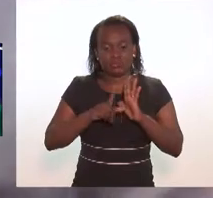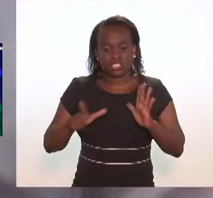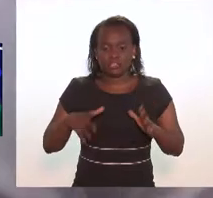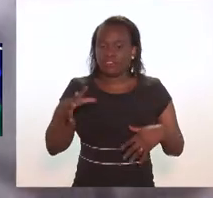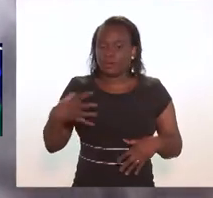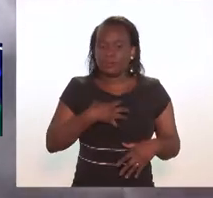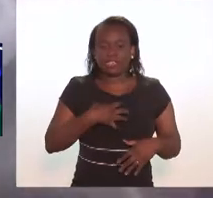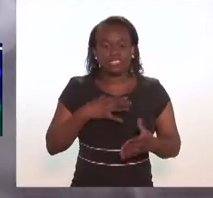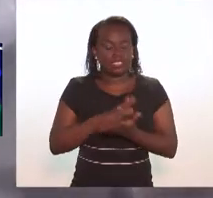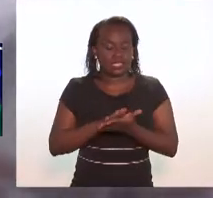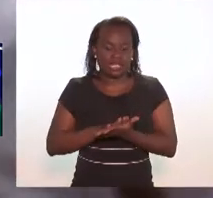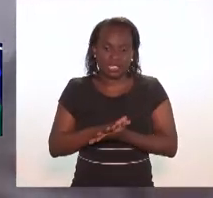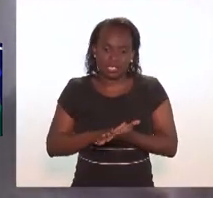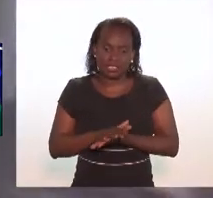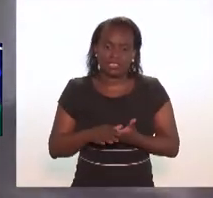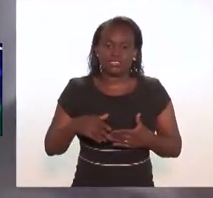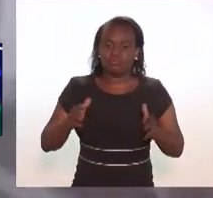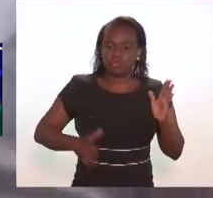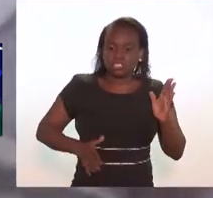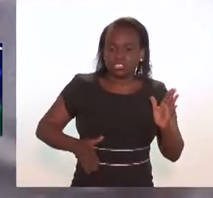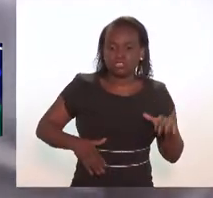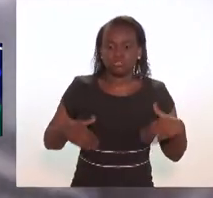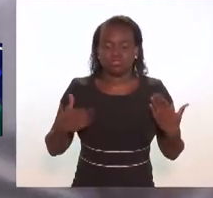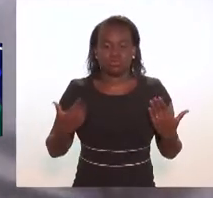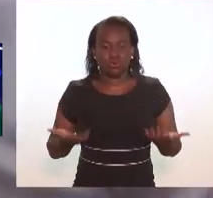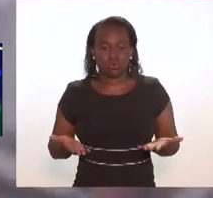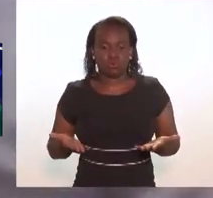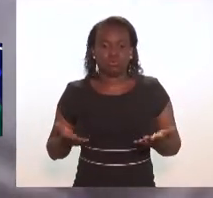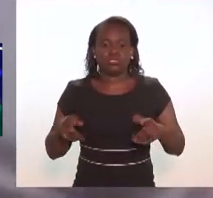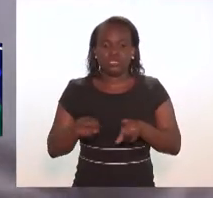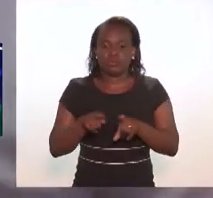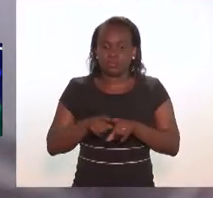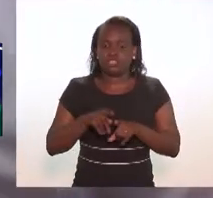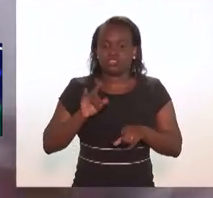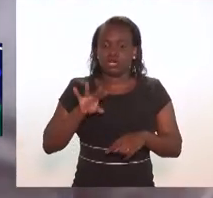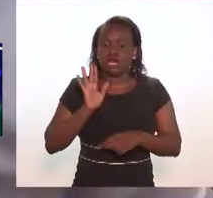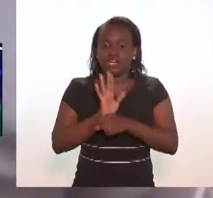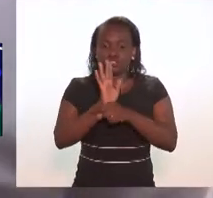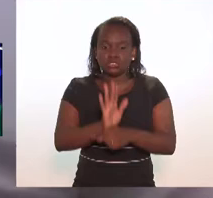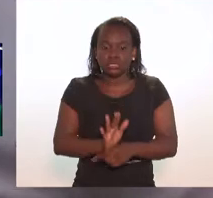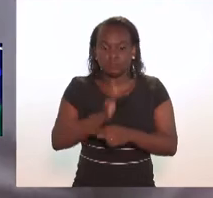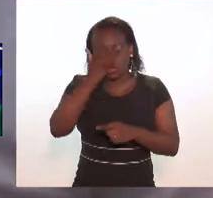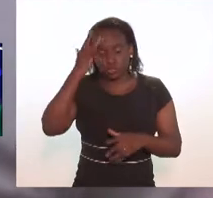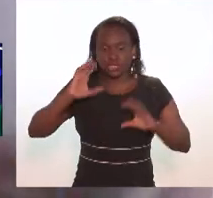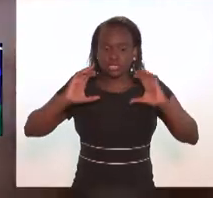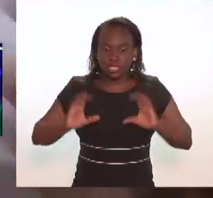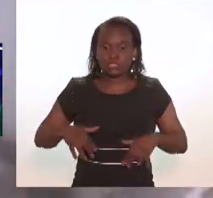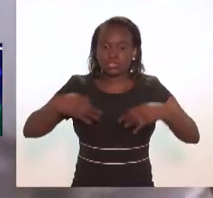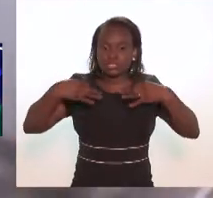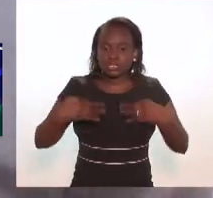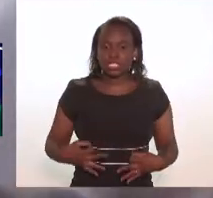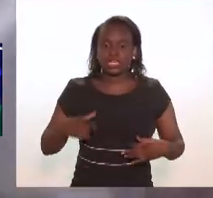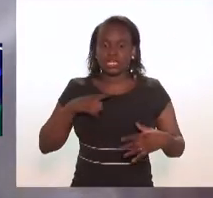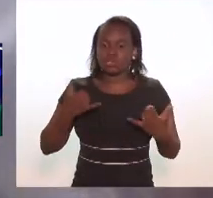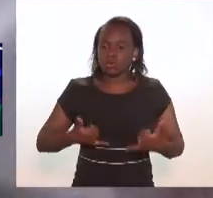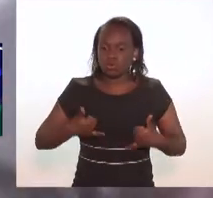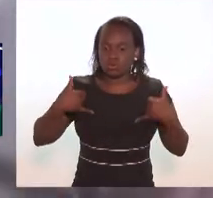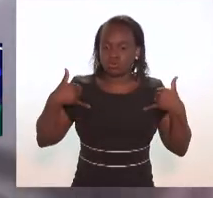em absolutamente nada quem é criminoso e só vai favorecer aquele cidadão honesto que tem orgulho